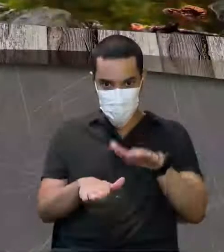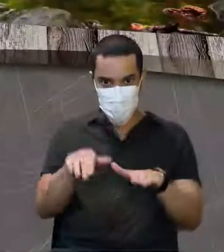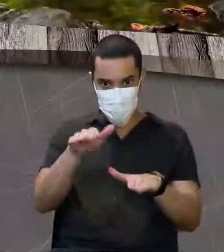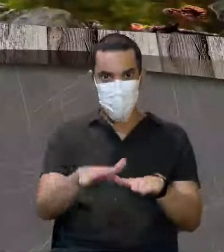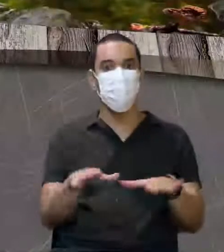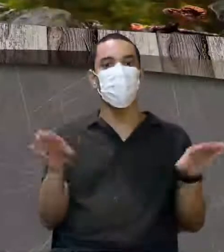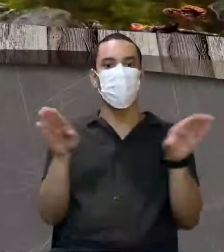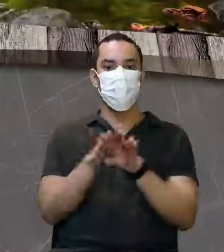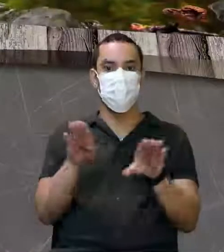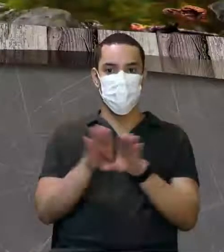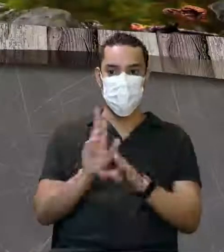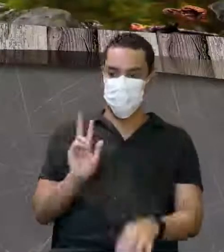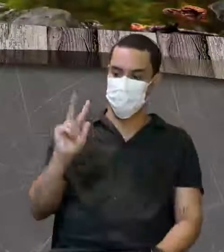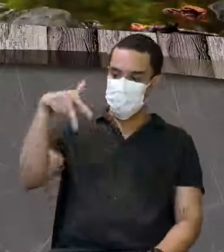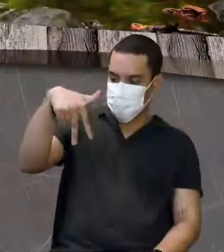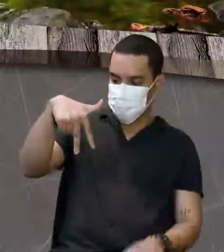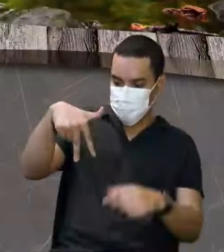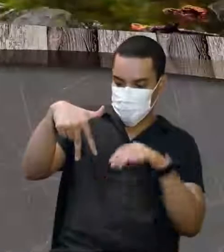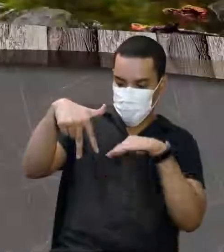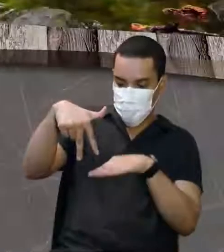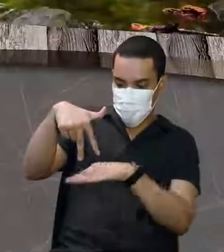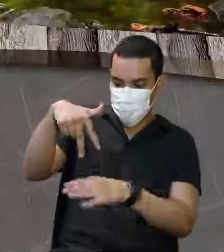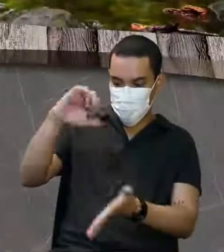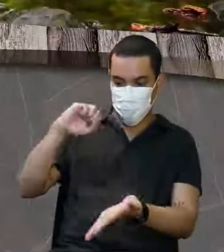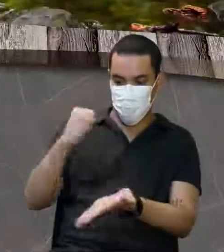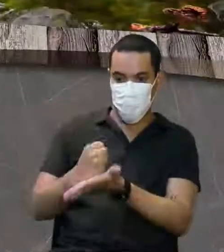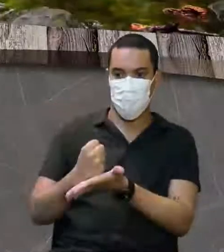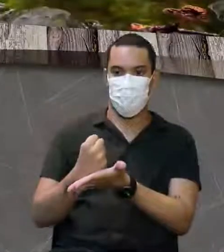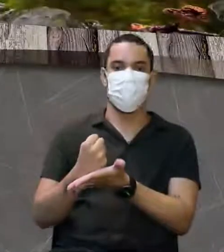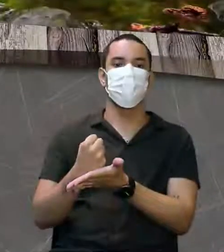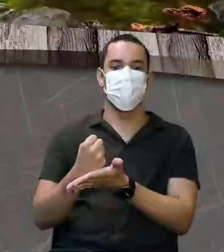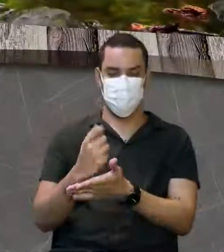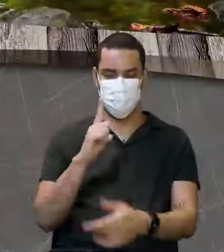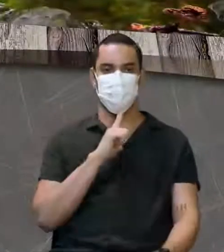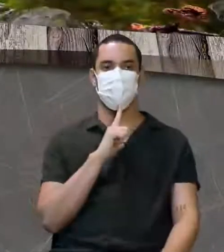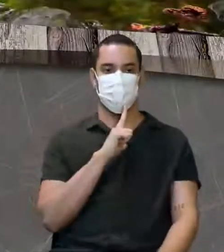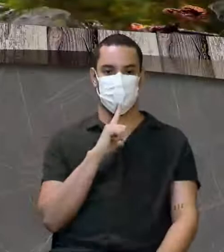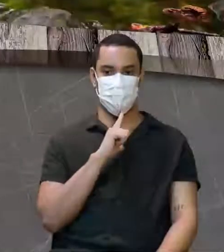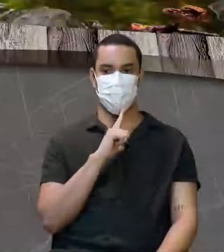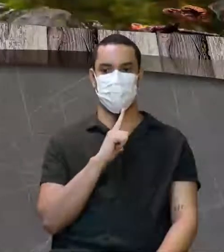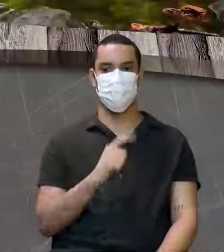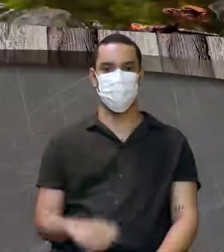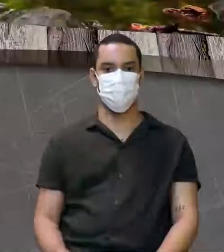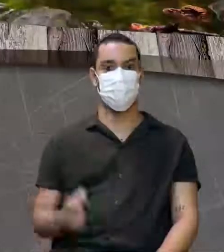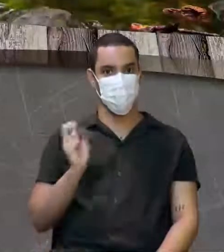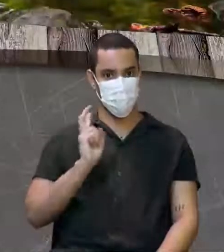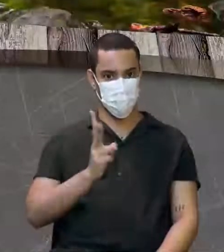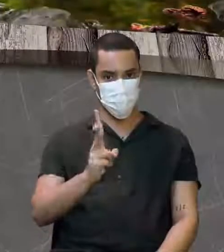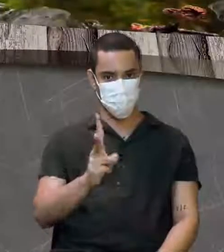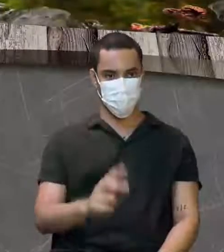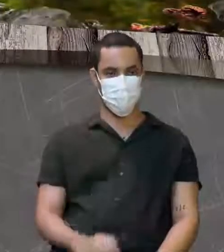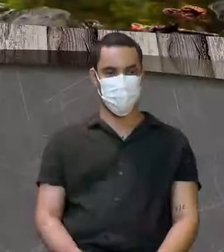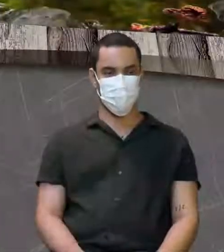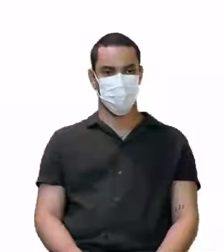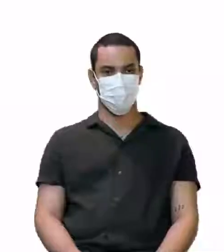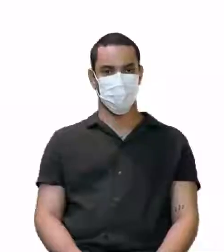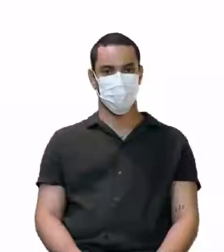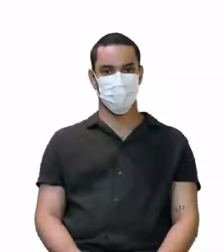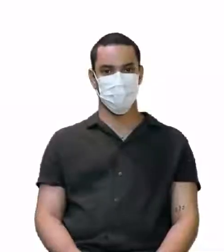forma bípede, posição ereta, tá bom? Vamos seguindo? Olha